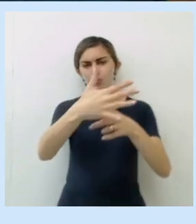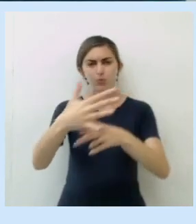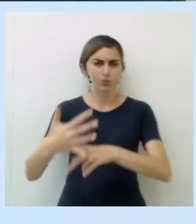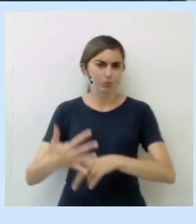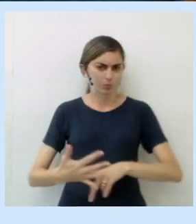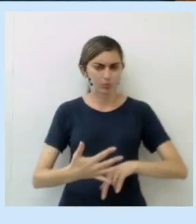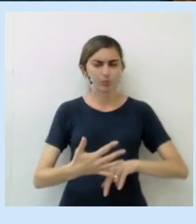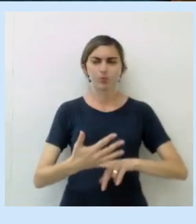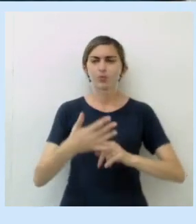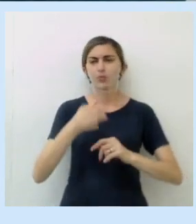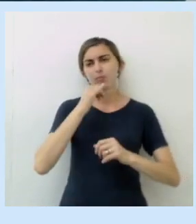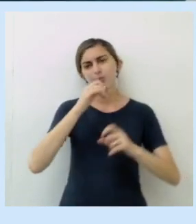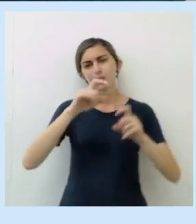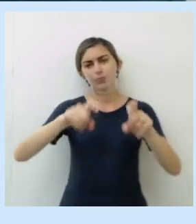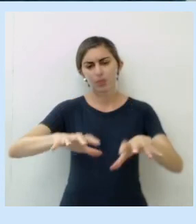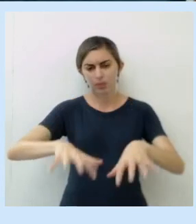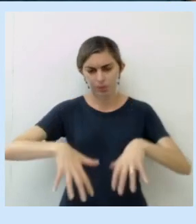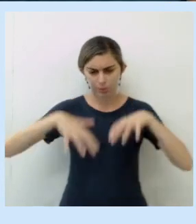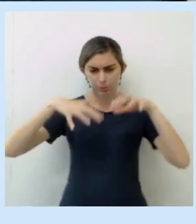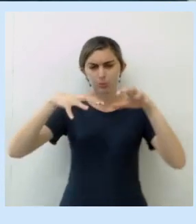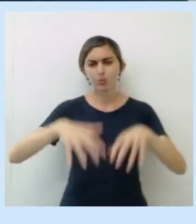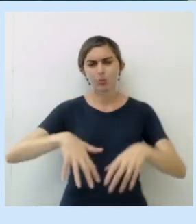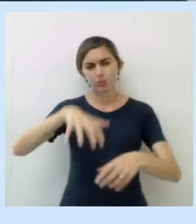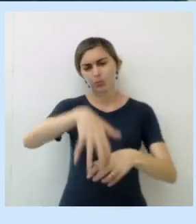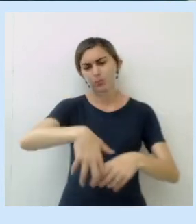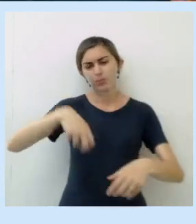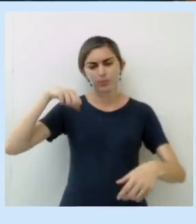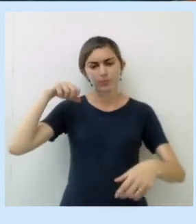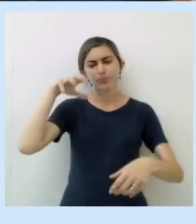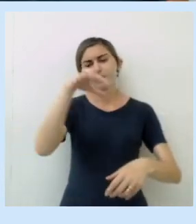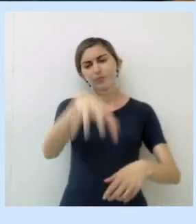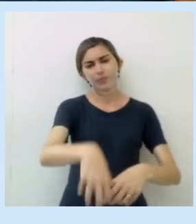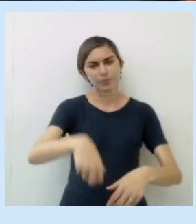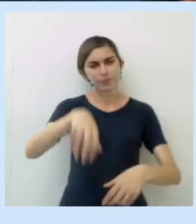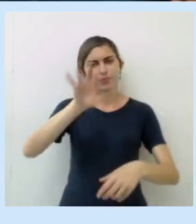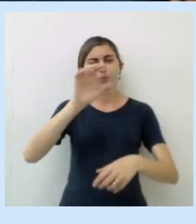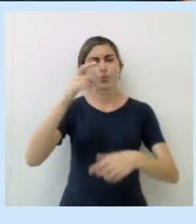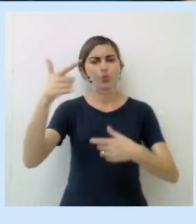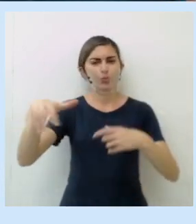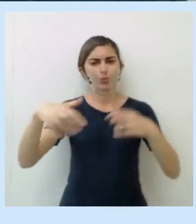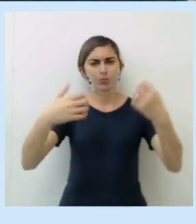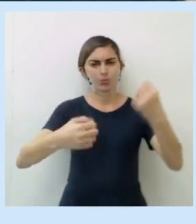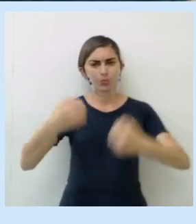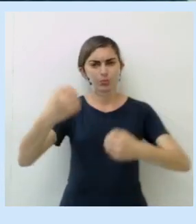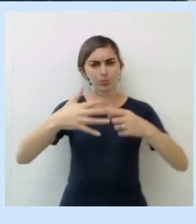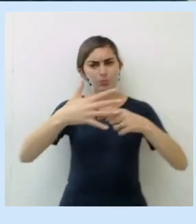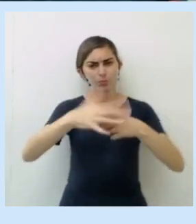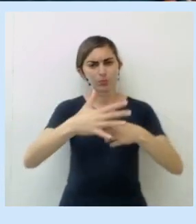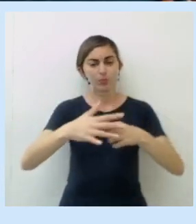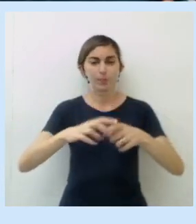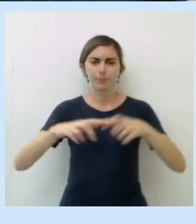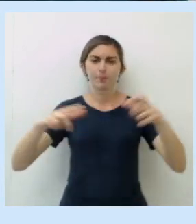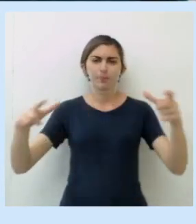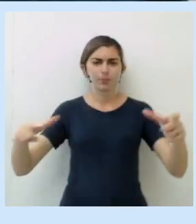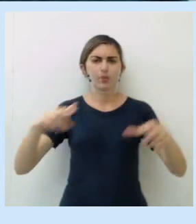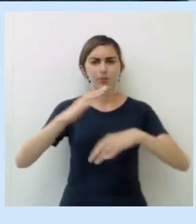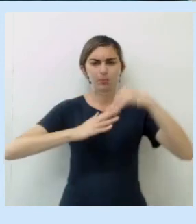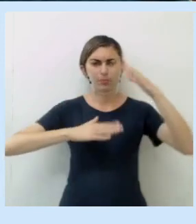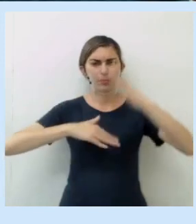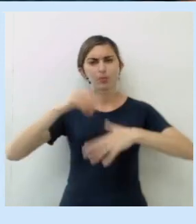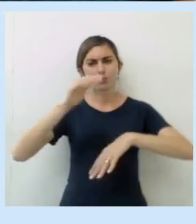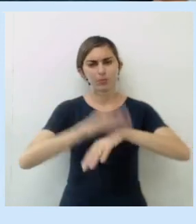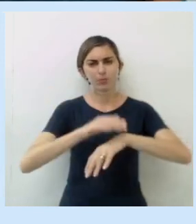produtivo, como tratores, colheitadeiras, semeadeiras e outros. Dessa forma, boa parte da mão de